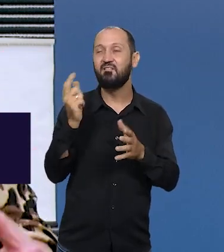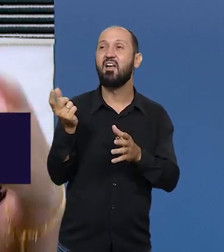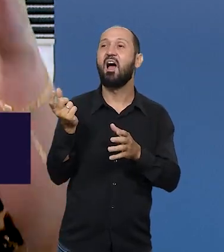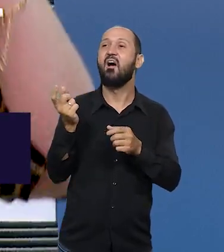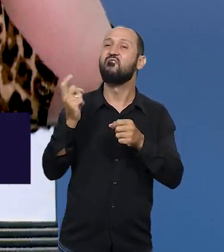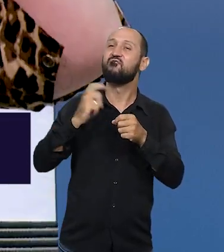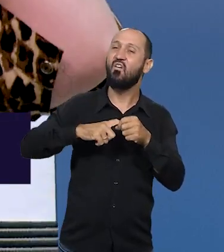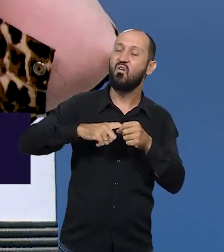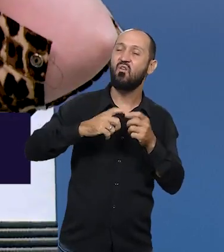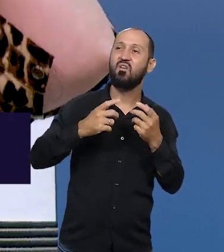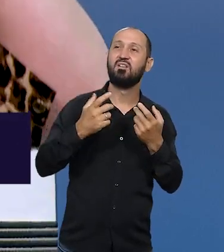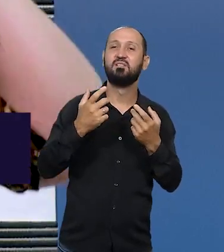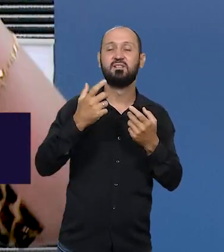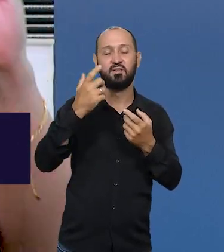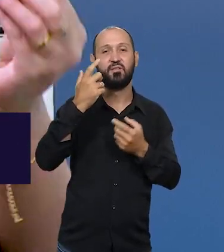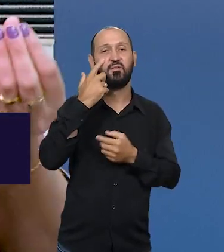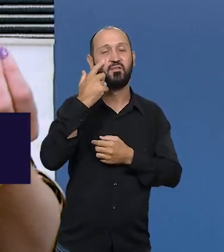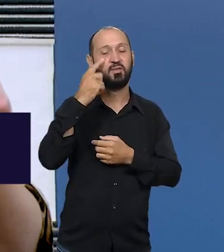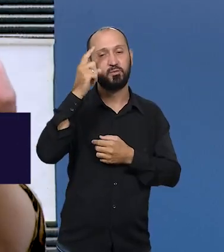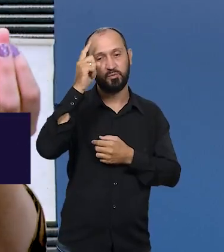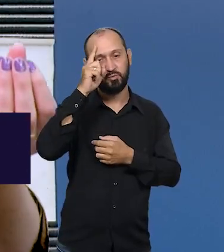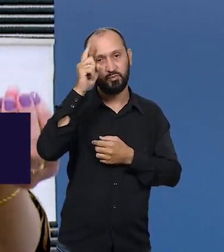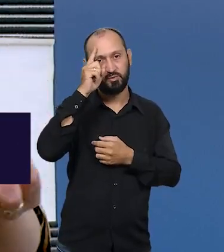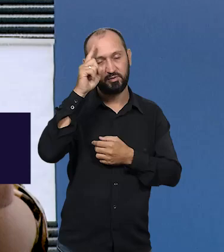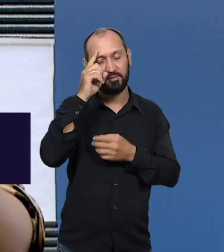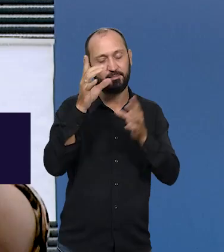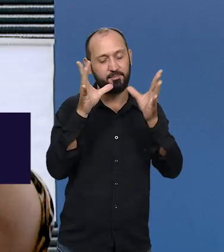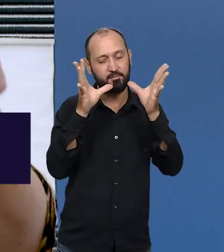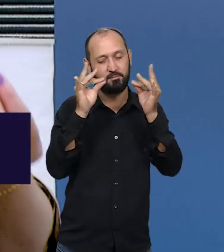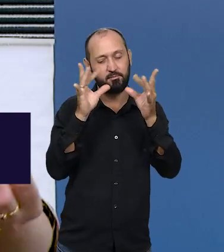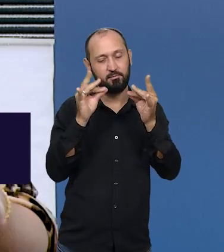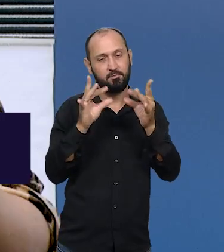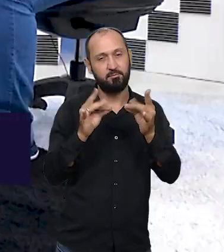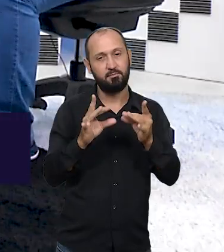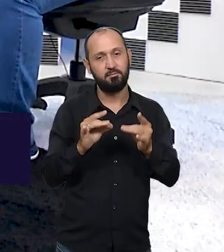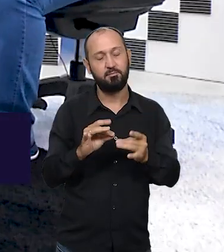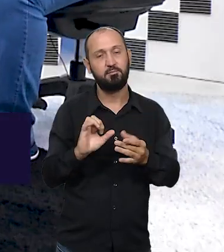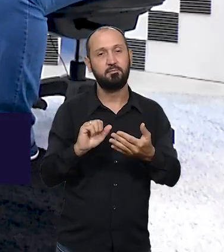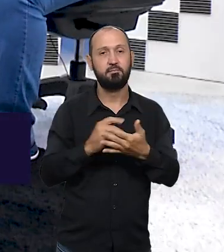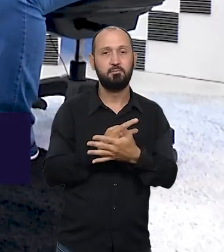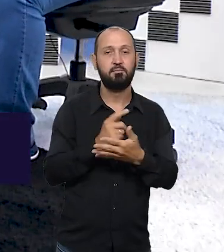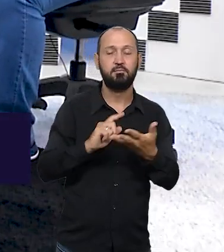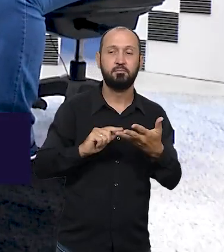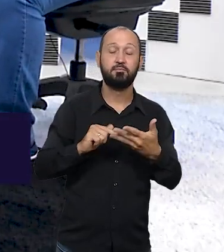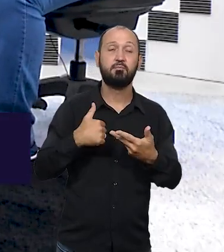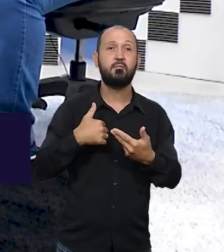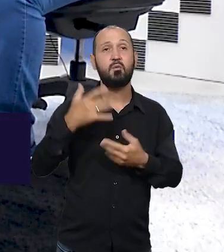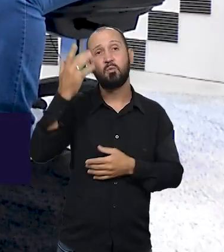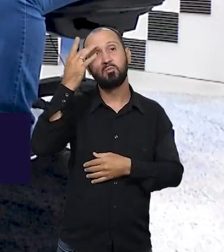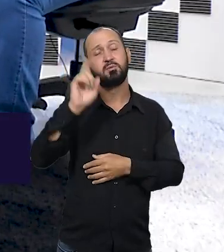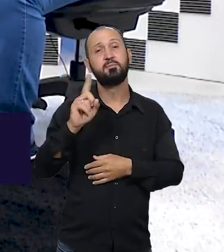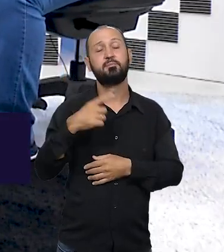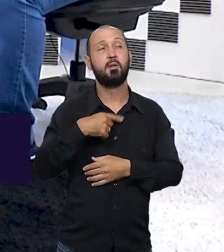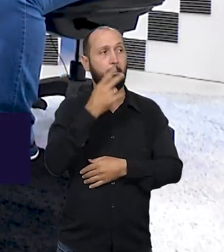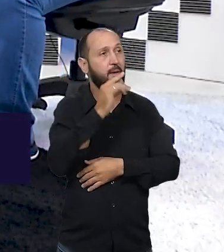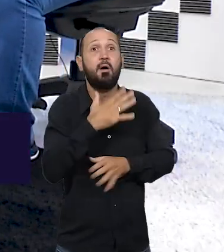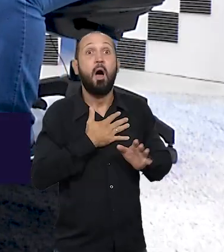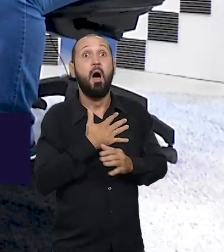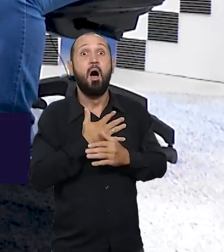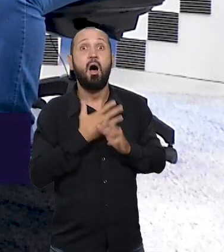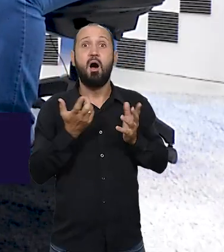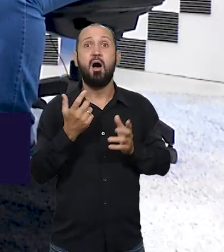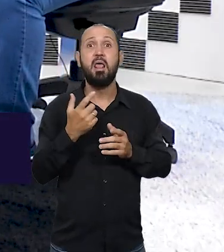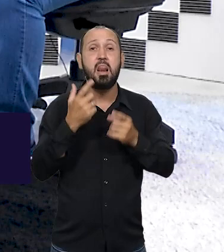retorno, você consegue ir percebendo no seu dia a dia, são pequenas coisas que vão acontecendo que você não esperava e de repente o pai